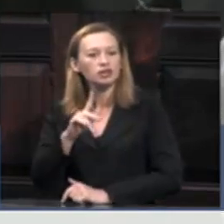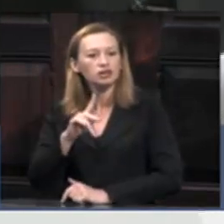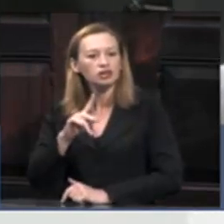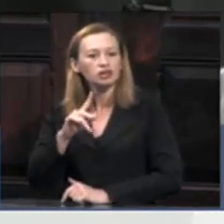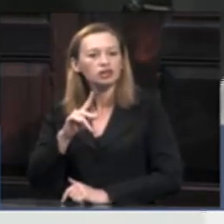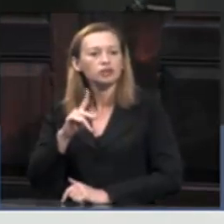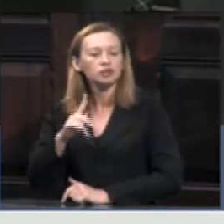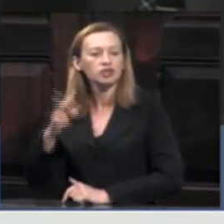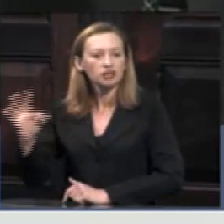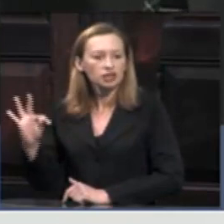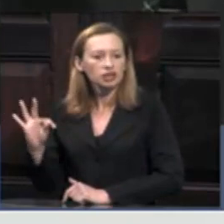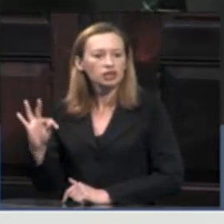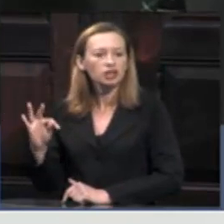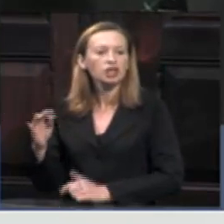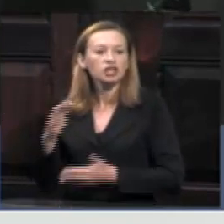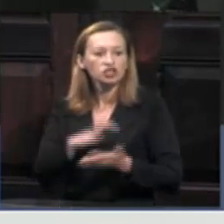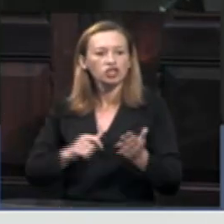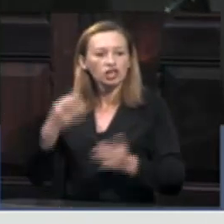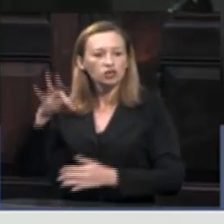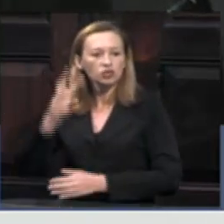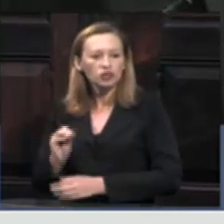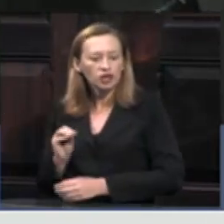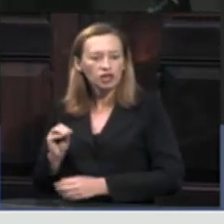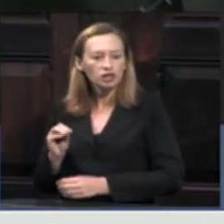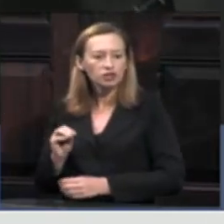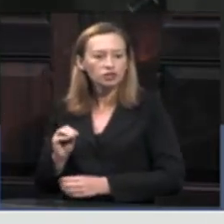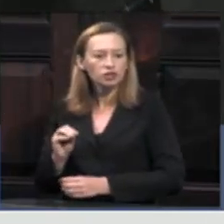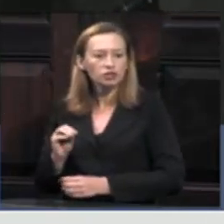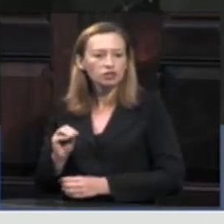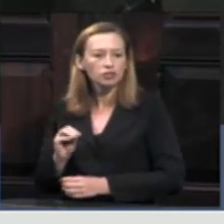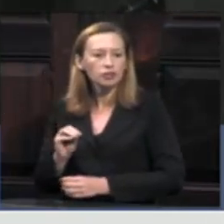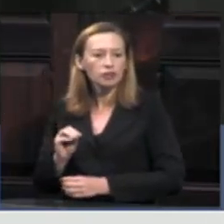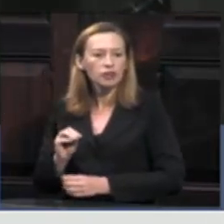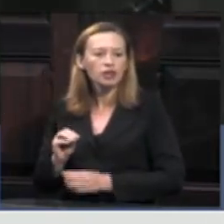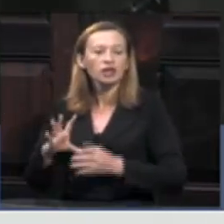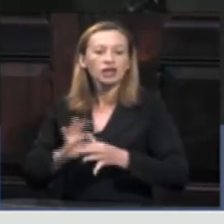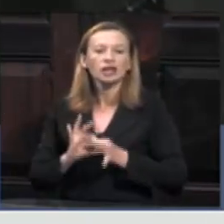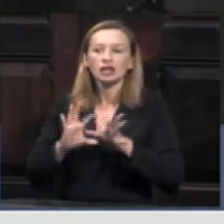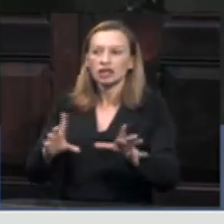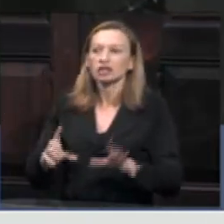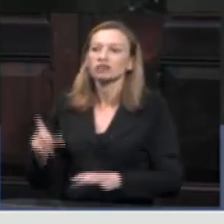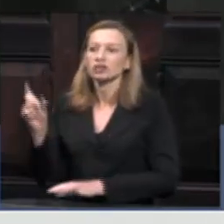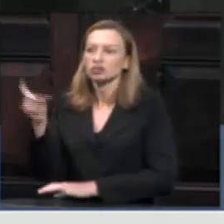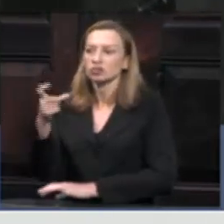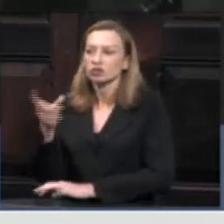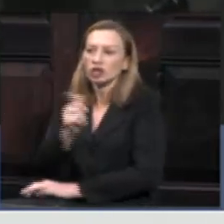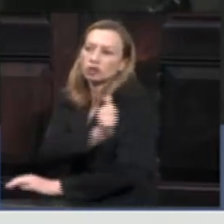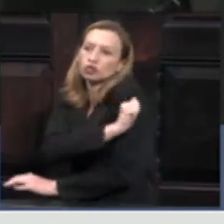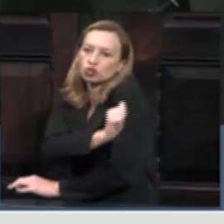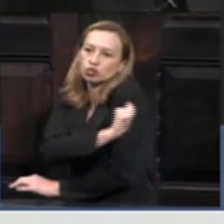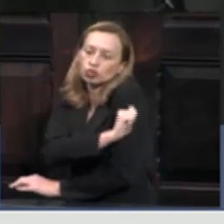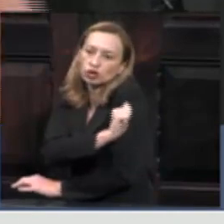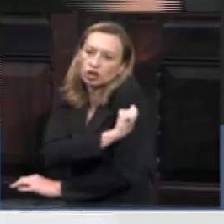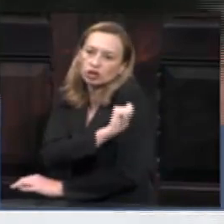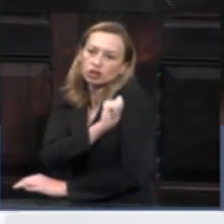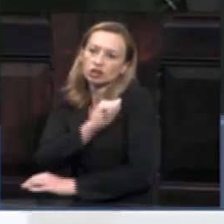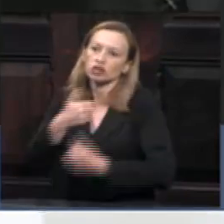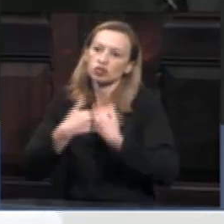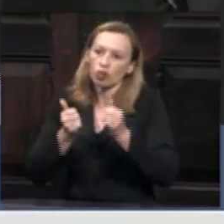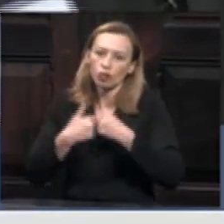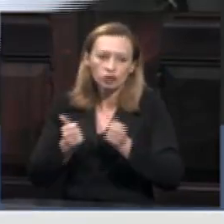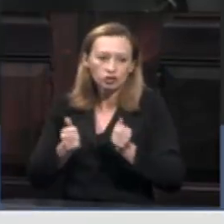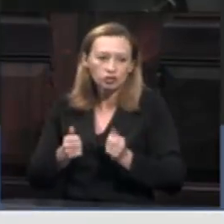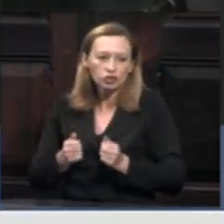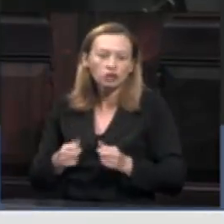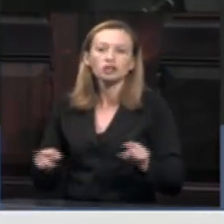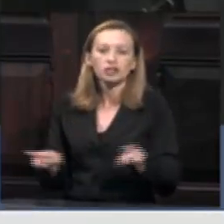do veto relacionada à questão do passe livre dos estudantes. É a favor